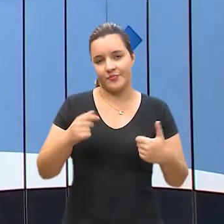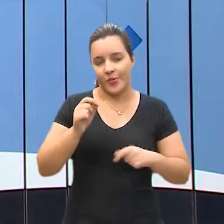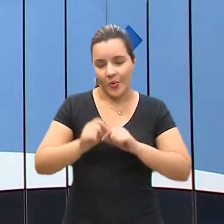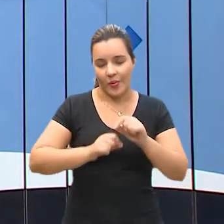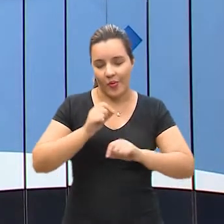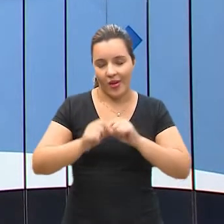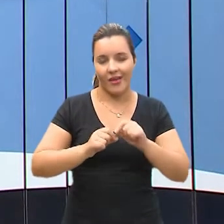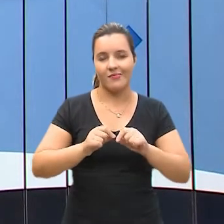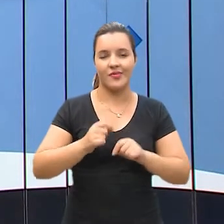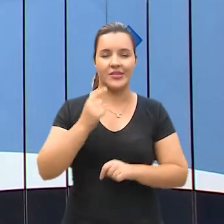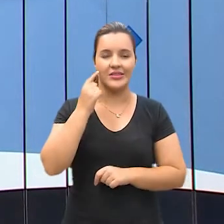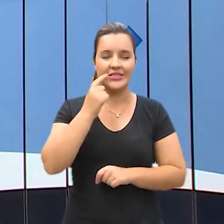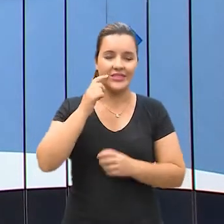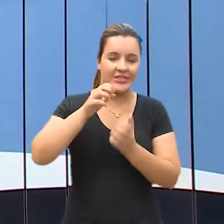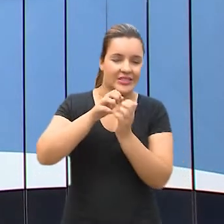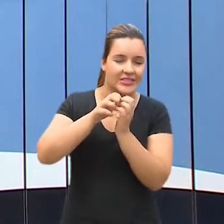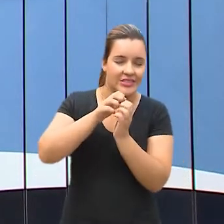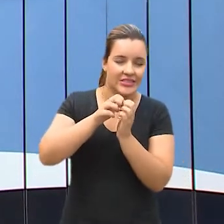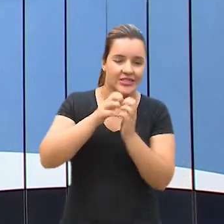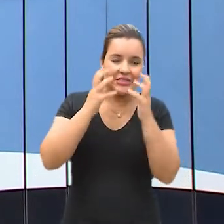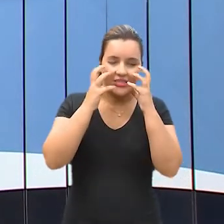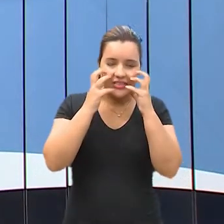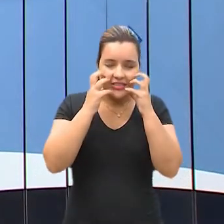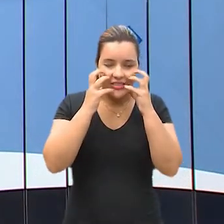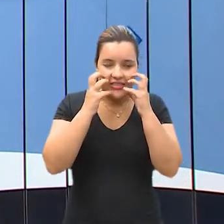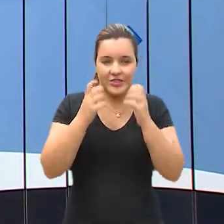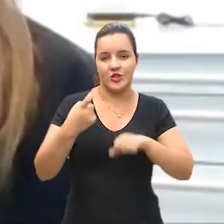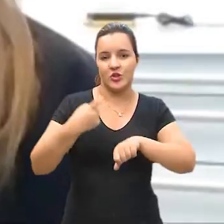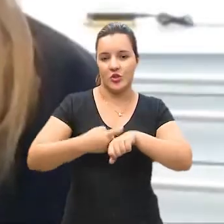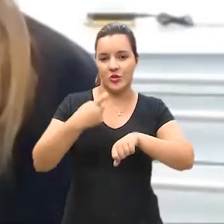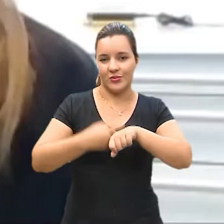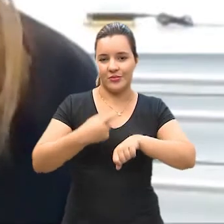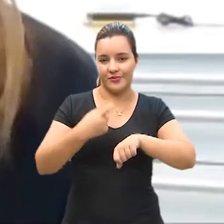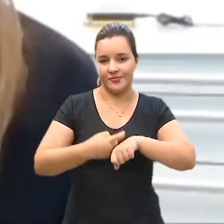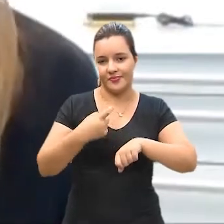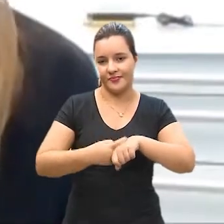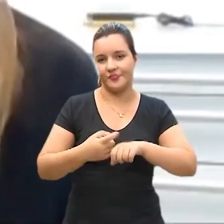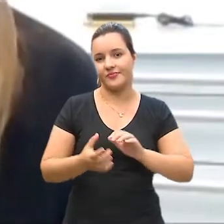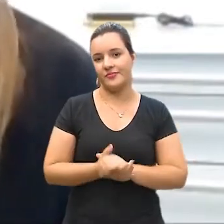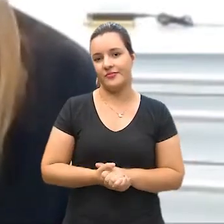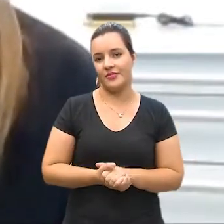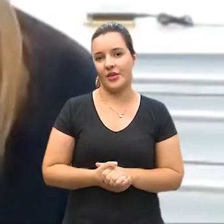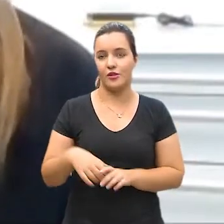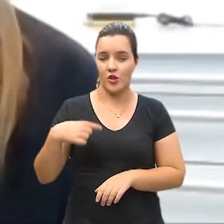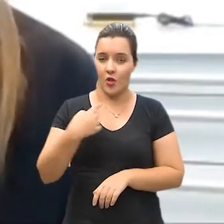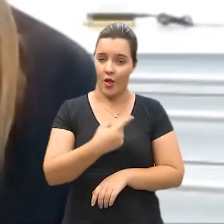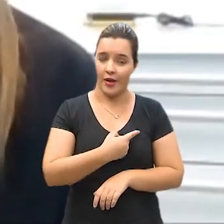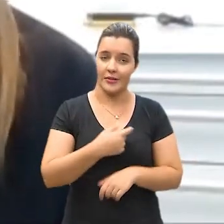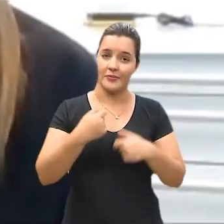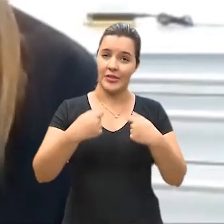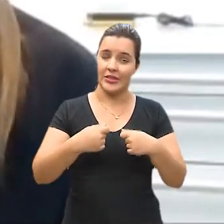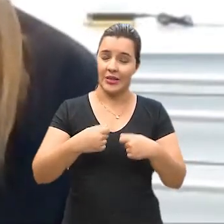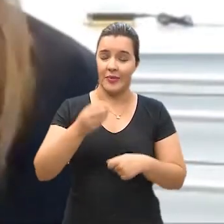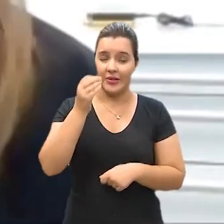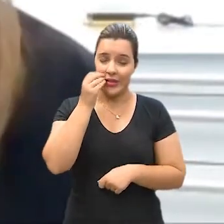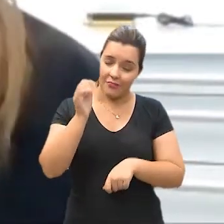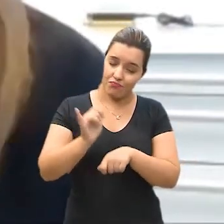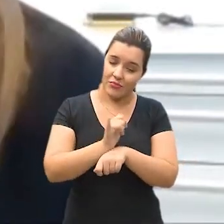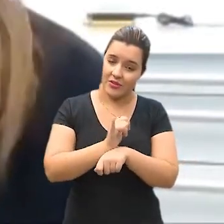esse ranger de dentes, tensão muscular, né? E aí a gente tem que saber lidar com tudo